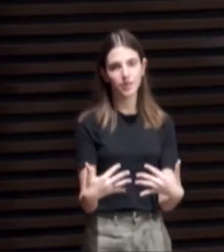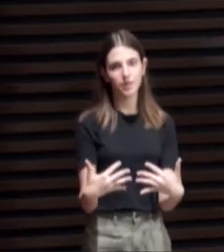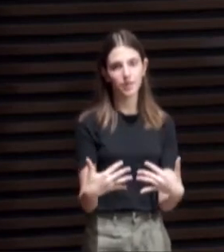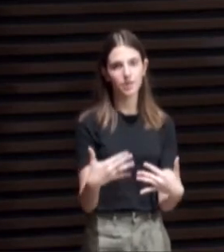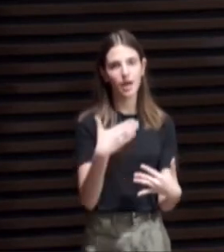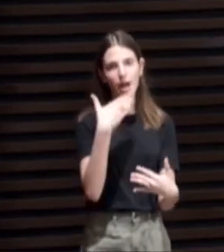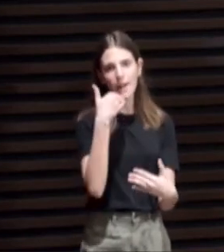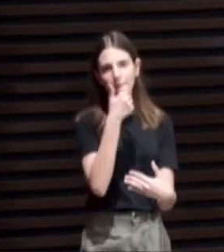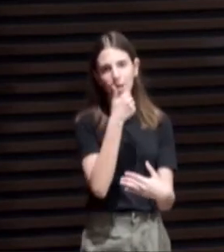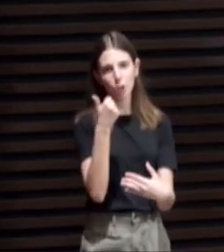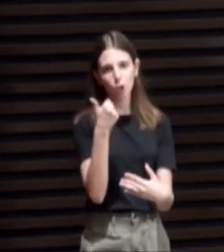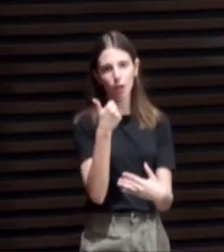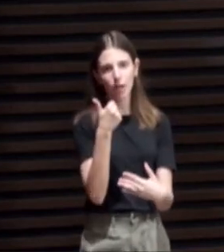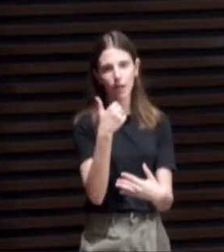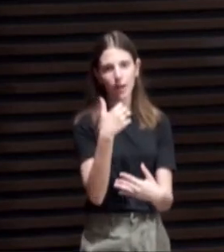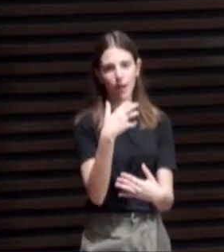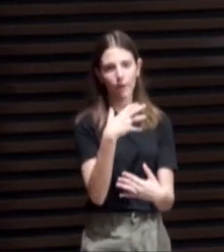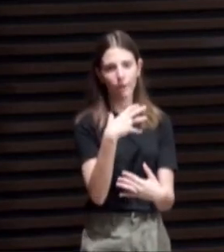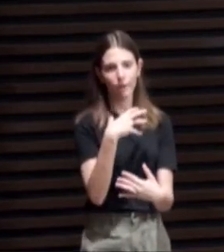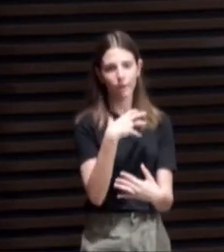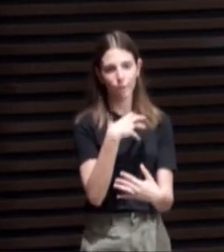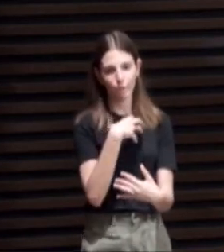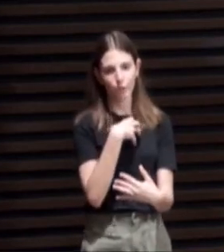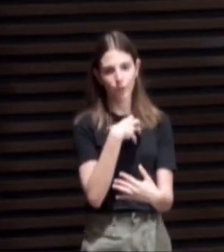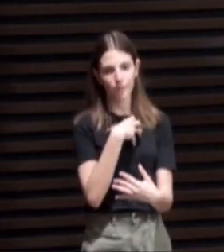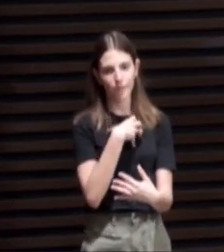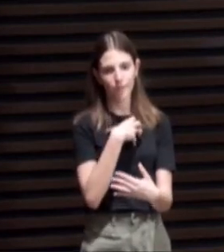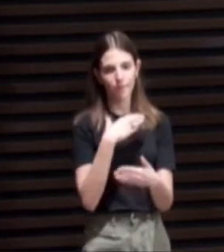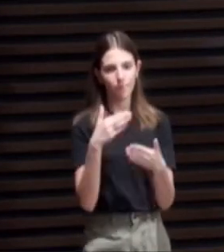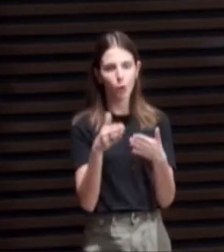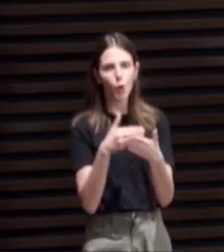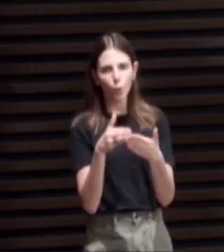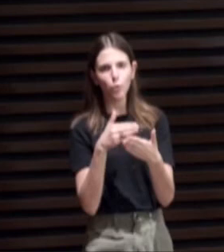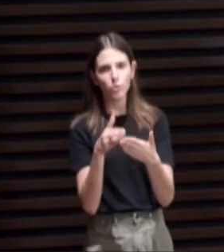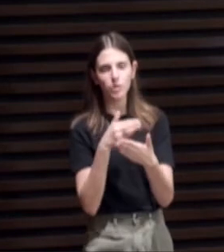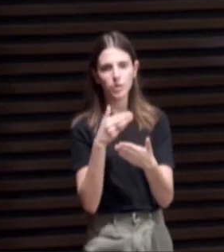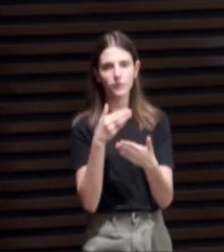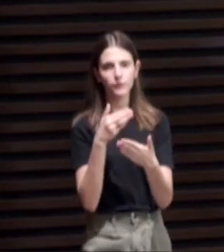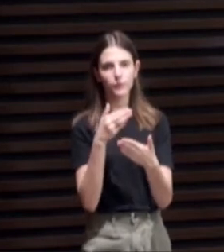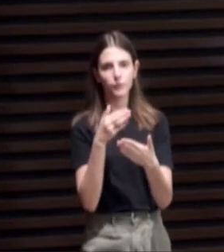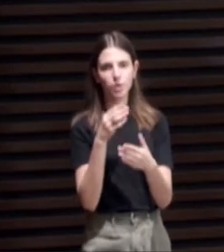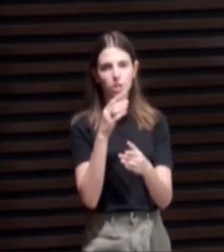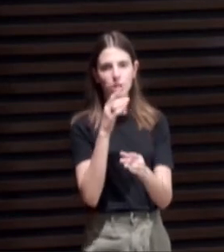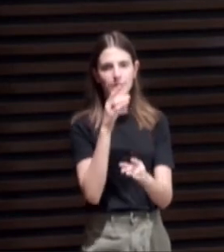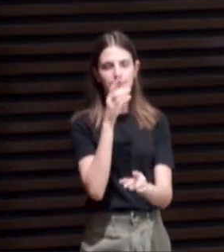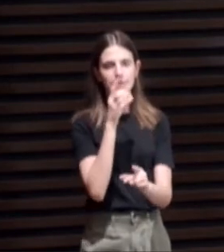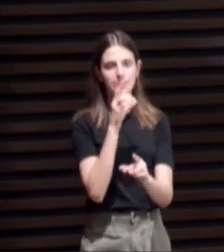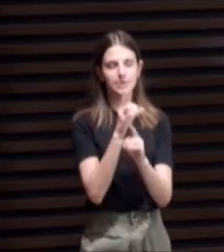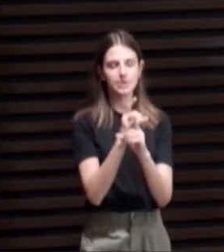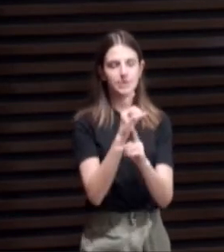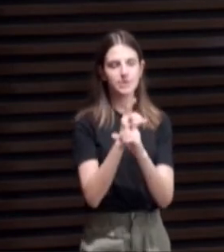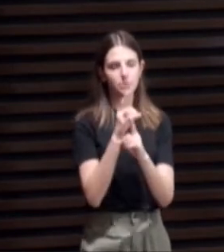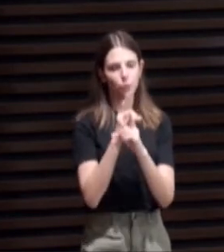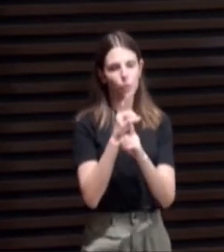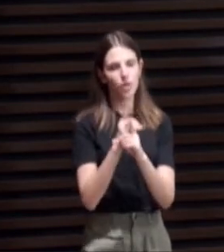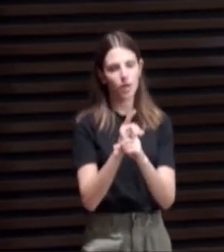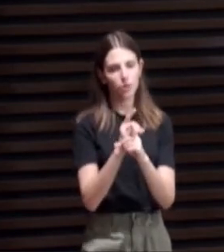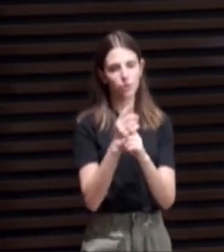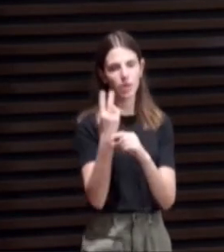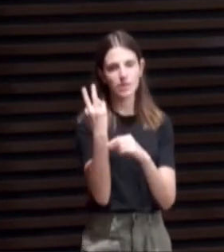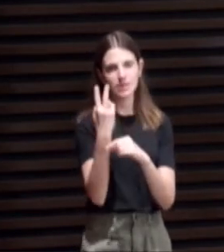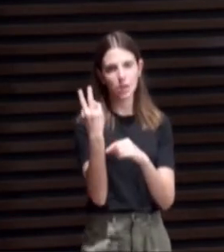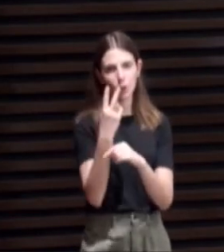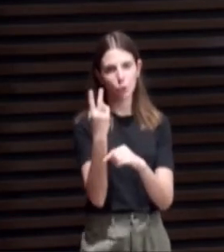maneira possível num livro chamado O Custo do Discipulado, sobretudo a segunda parte. Naquela segunda parte do